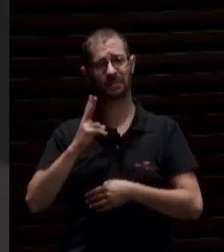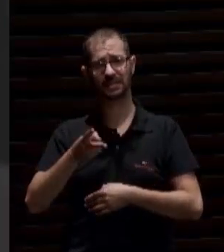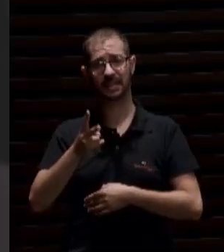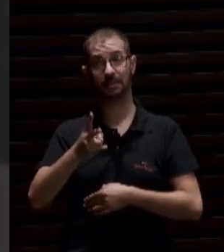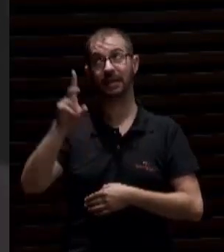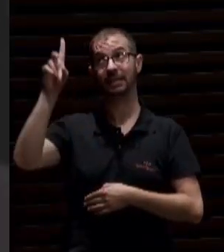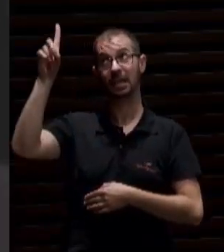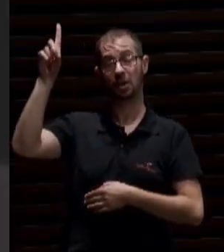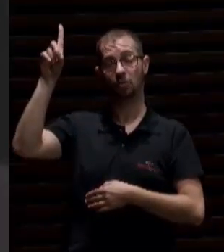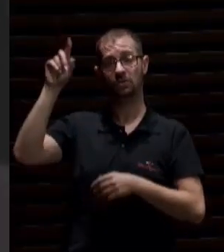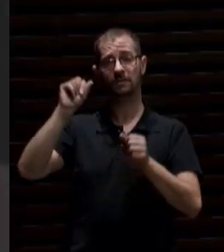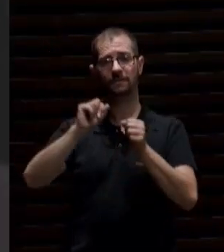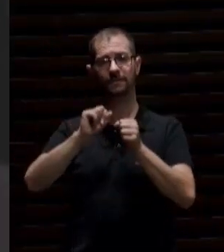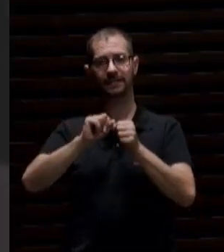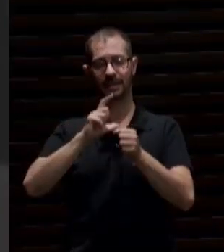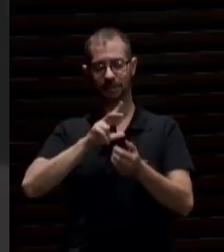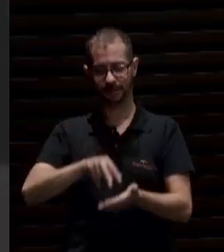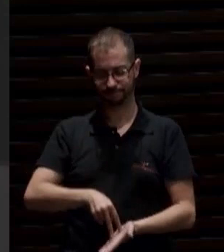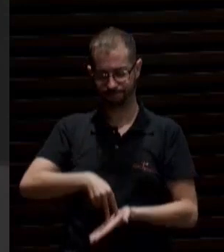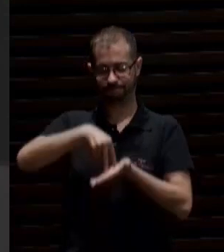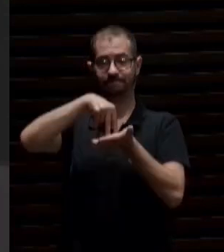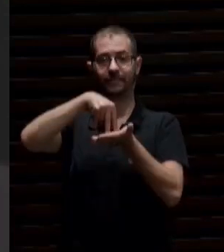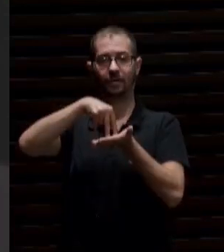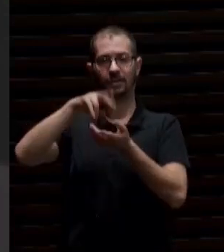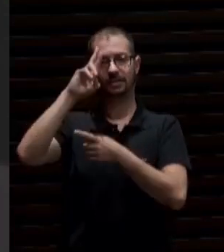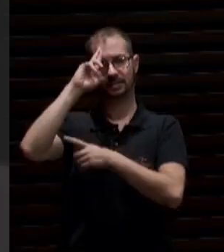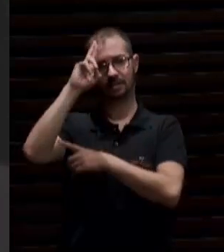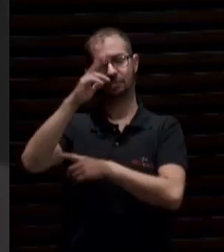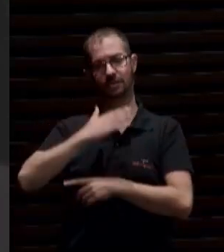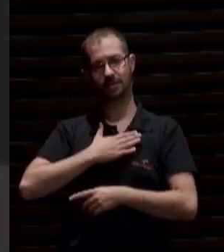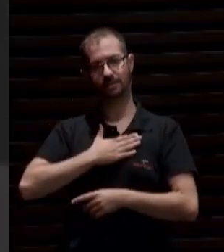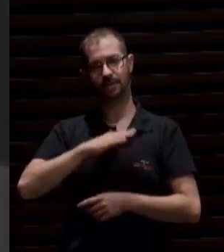porém, fizeste a minha vida subir da sepultura, ó Senhor, meu Deus.